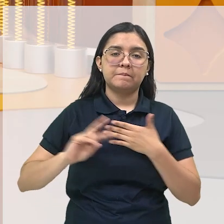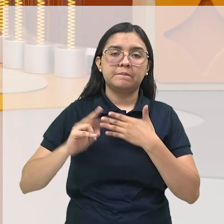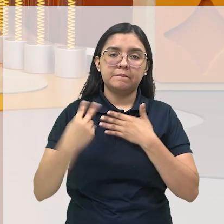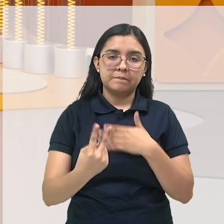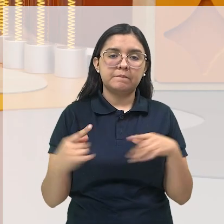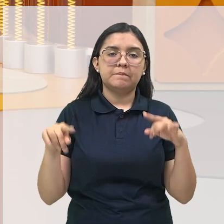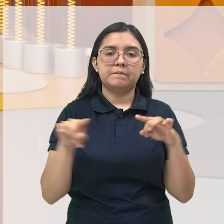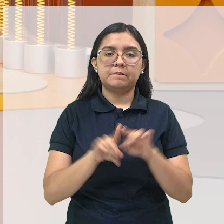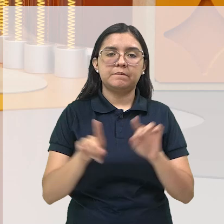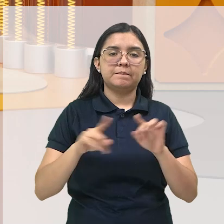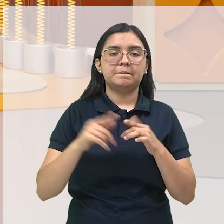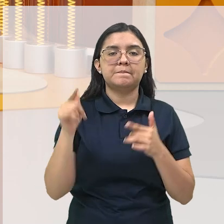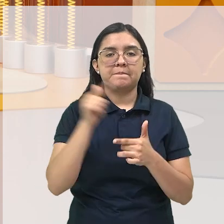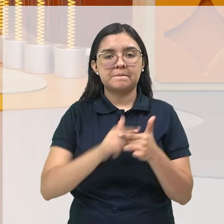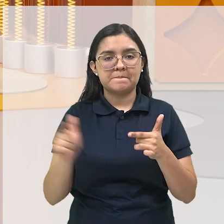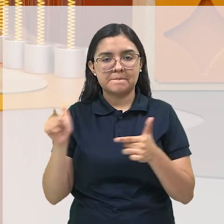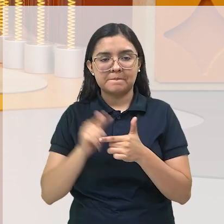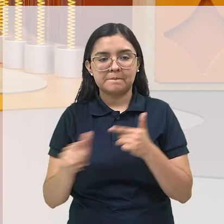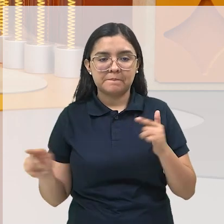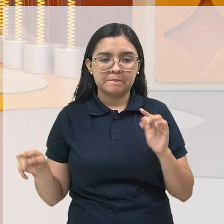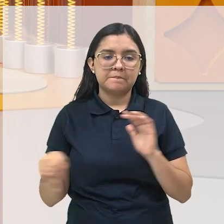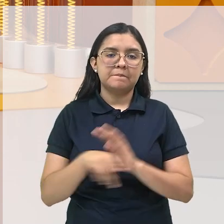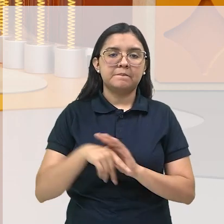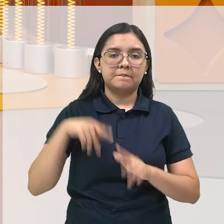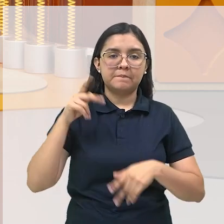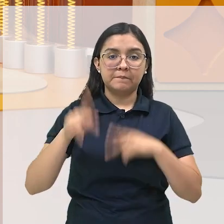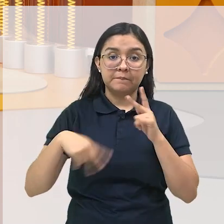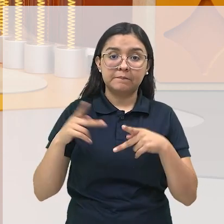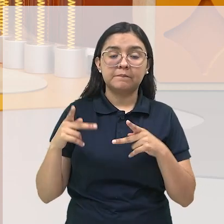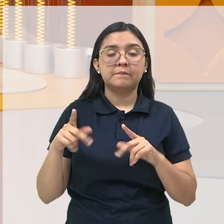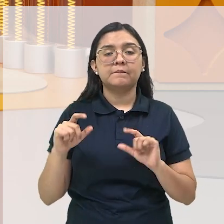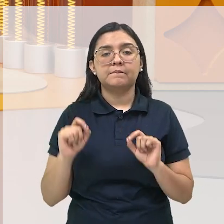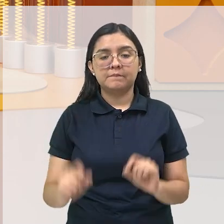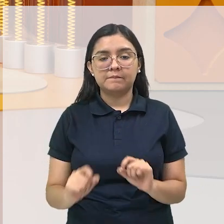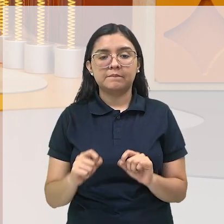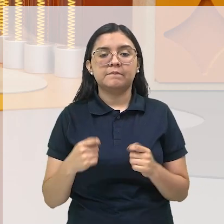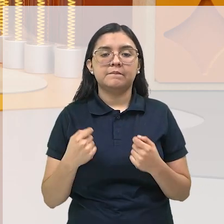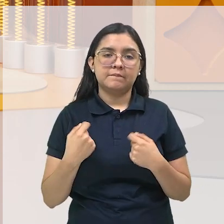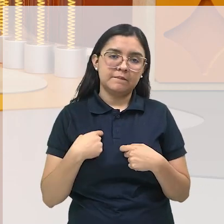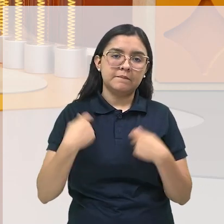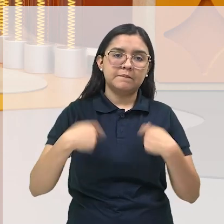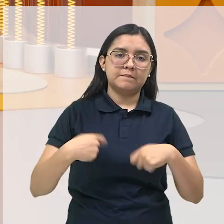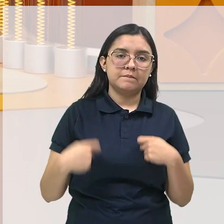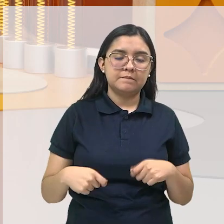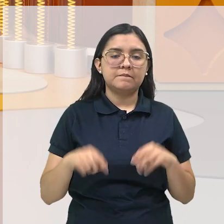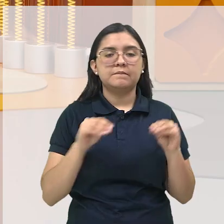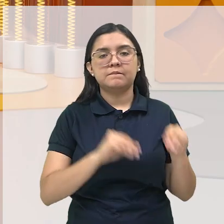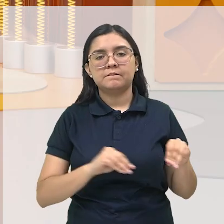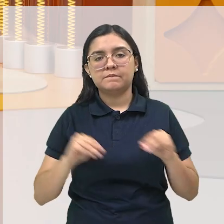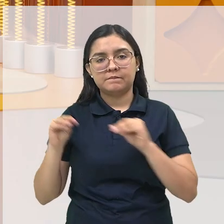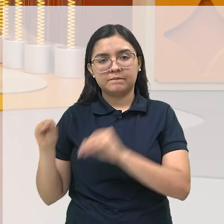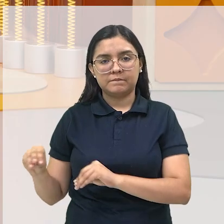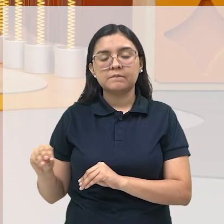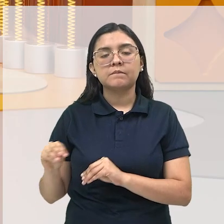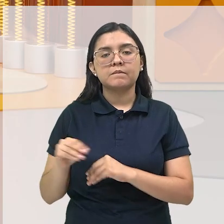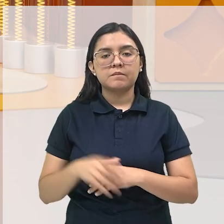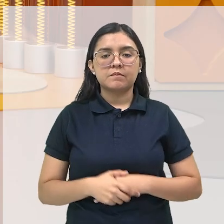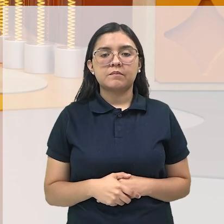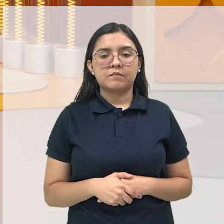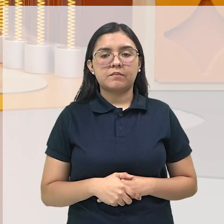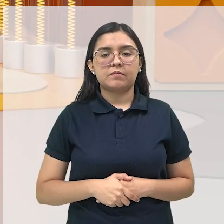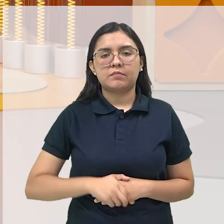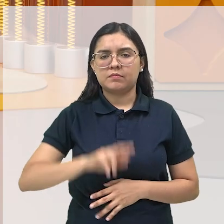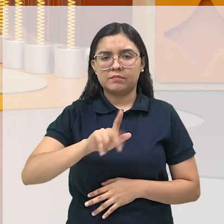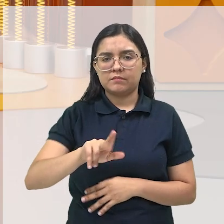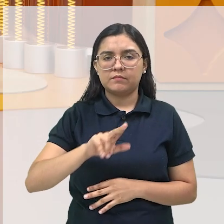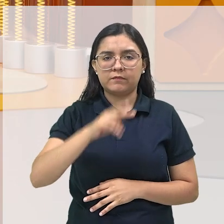alguns problemas, inclusive, para essas próprias pessoas que passam por situações como essa. Mudar, gente, nunca é